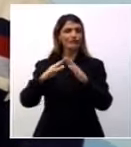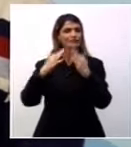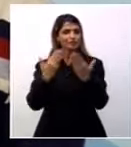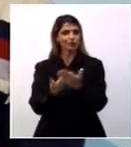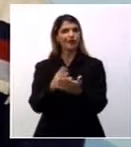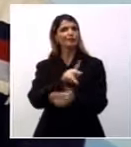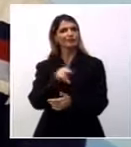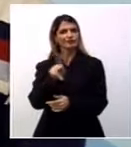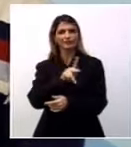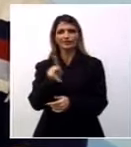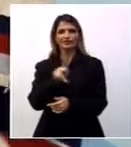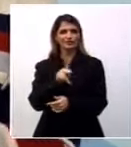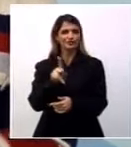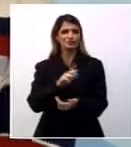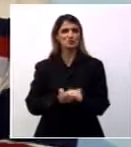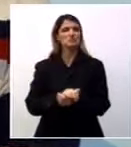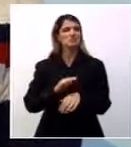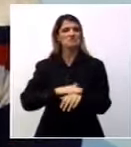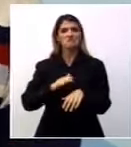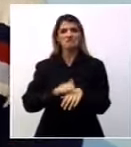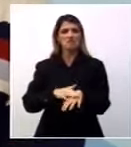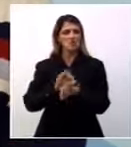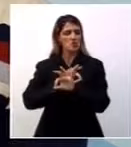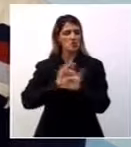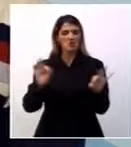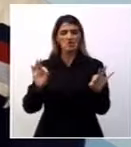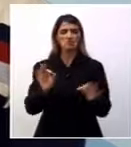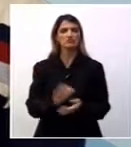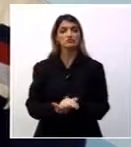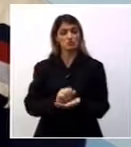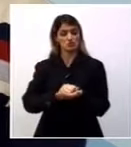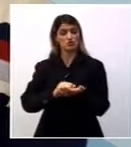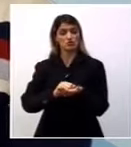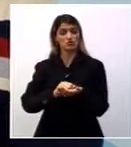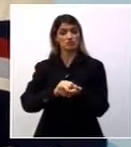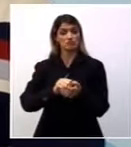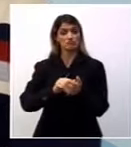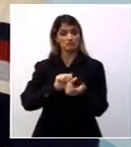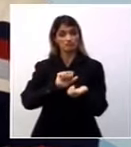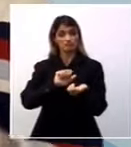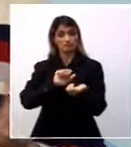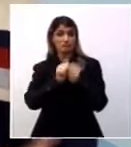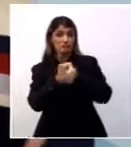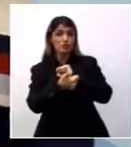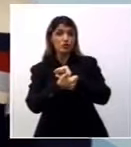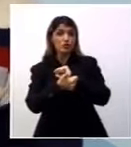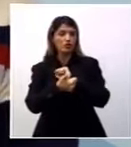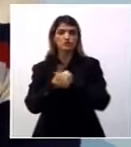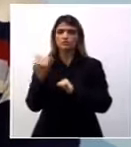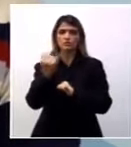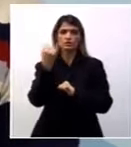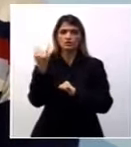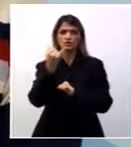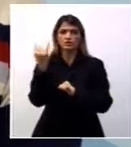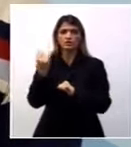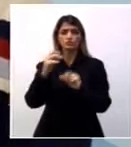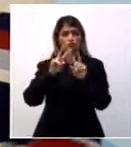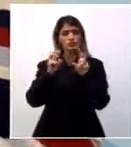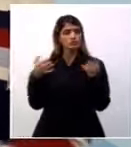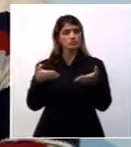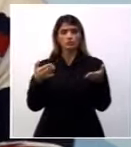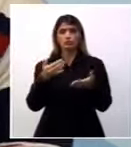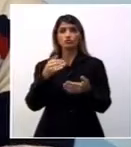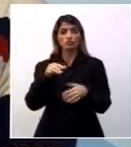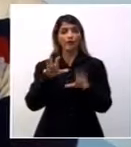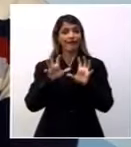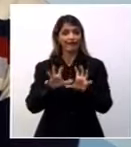professores proporcionaram para vocês essa atividade. E isso é muito importante. E isso vai abranger muito o nosso tema hoje, ok?